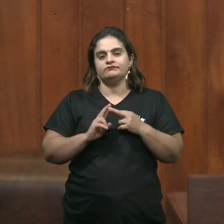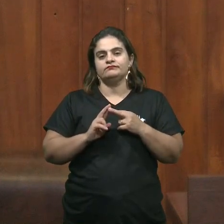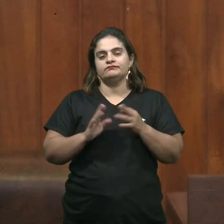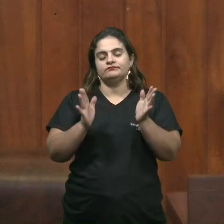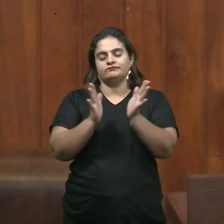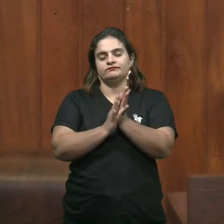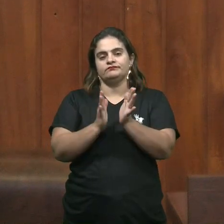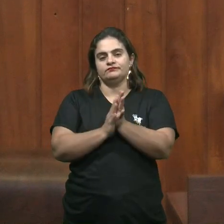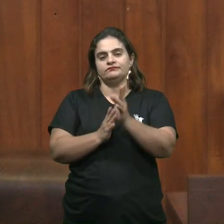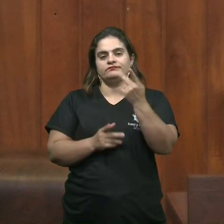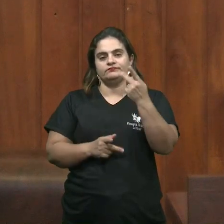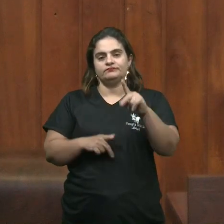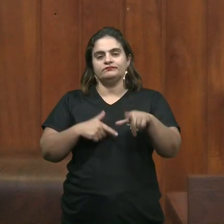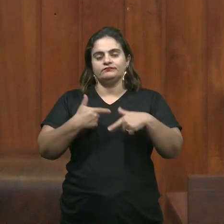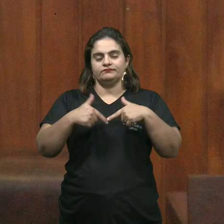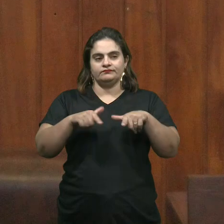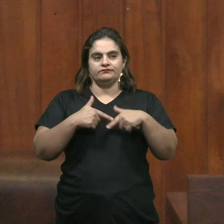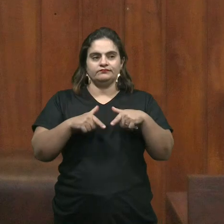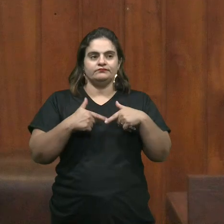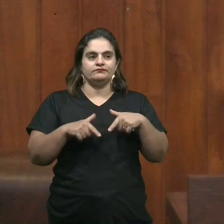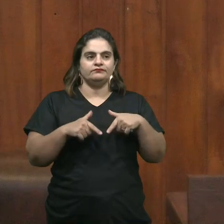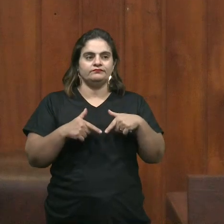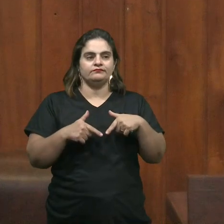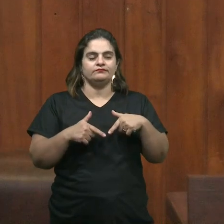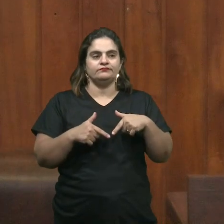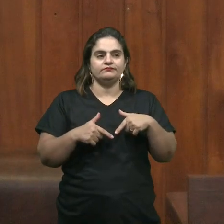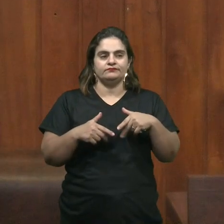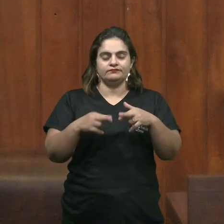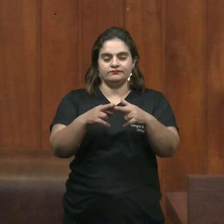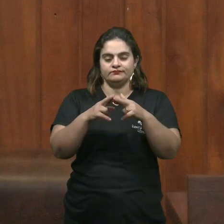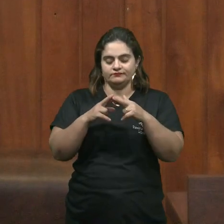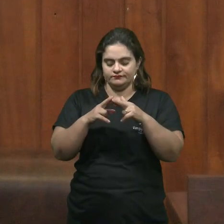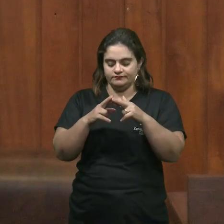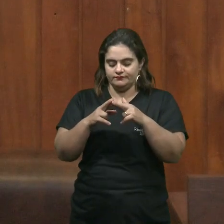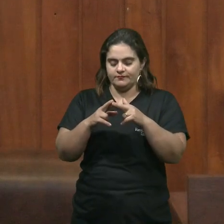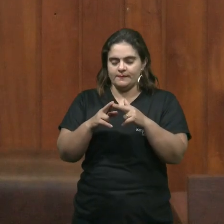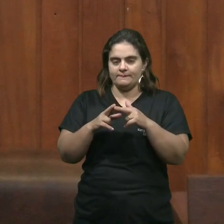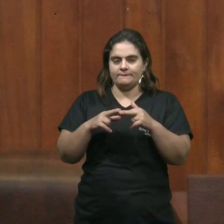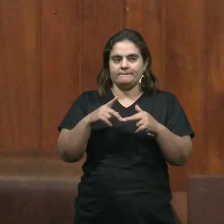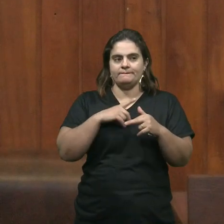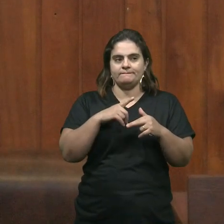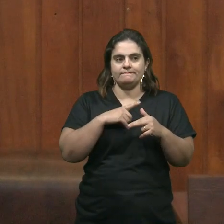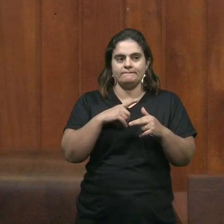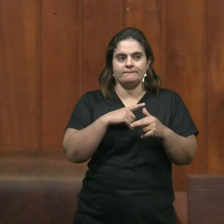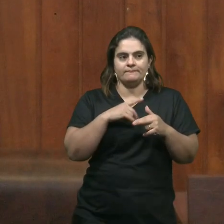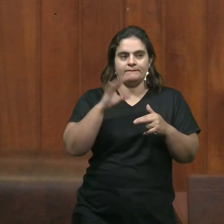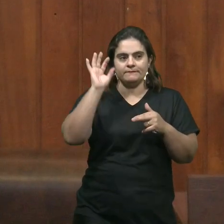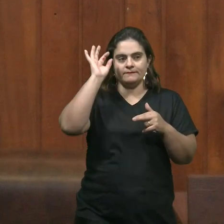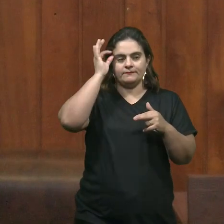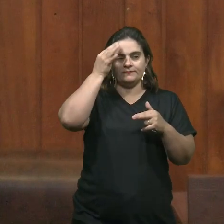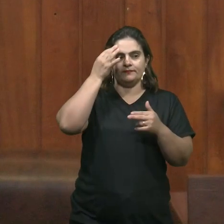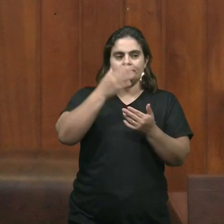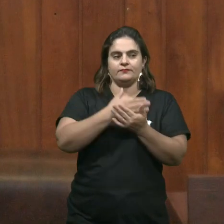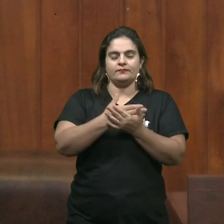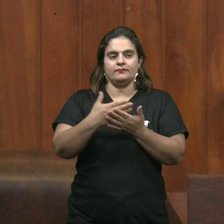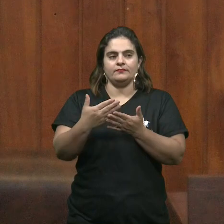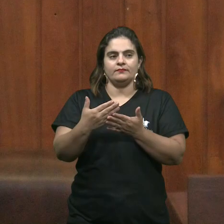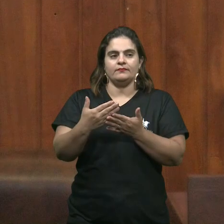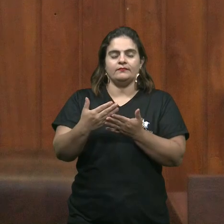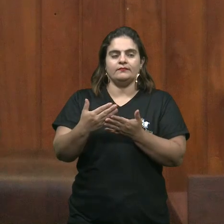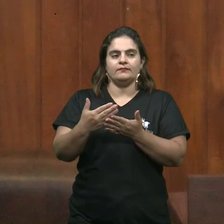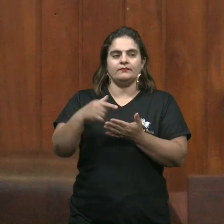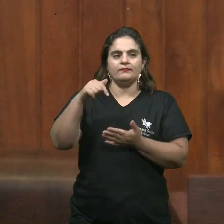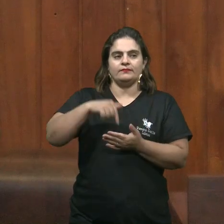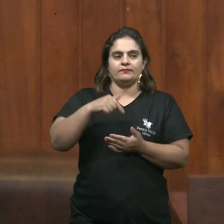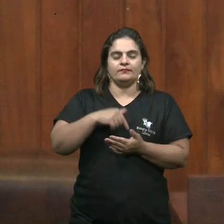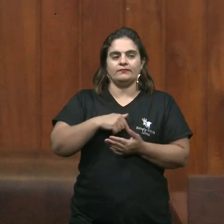parabenizo pelo requerimento e, se Deus quiser, que seja aplicado, colocado em